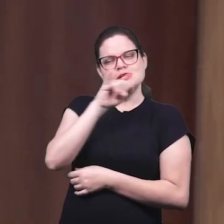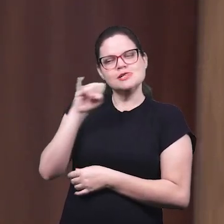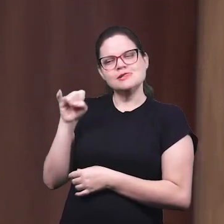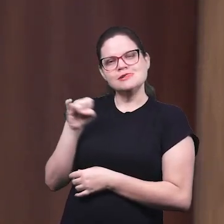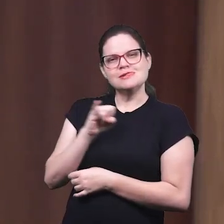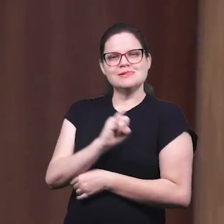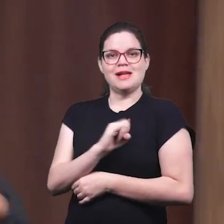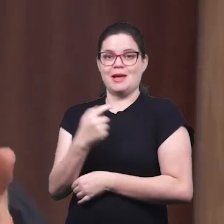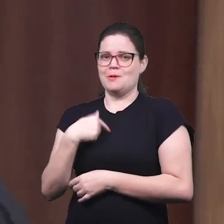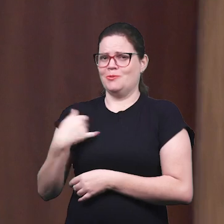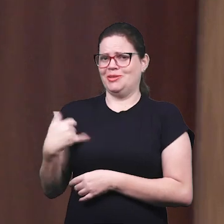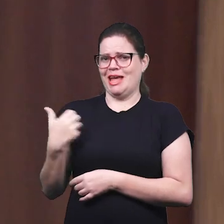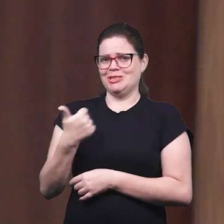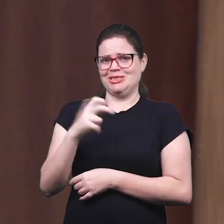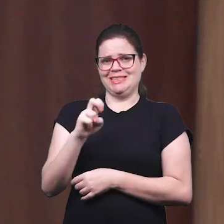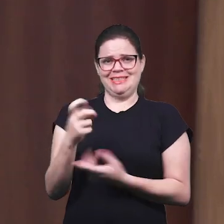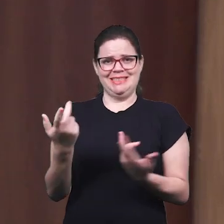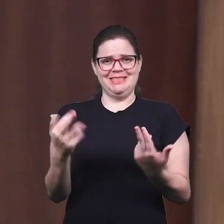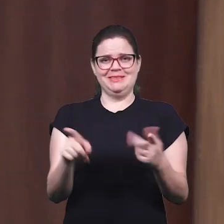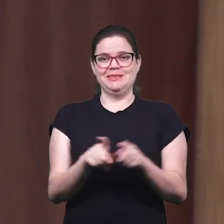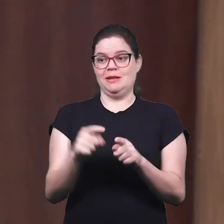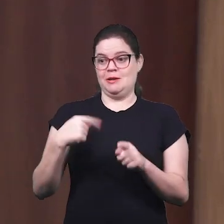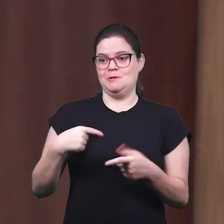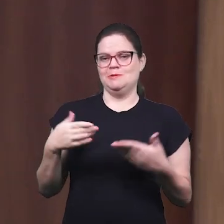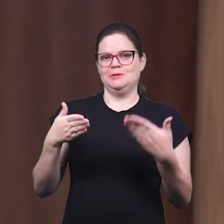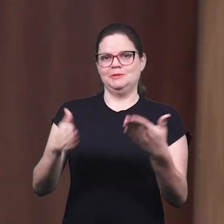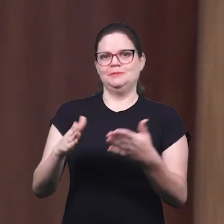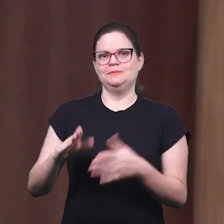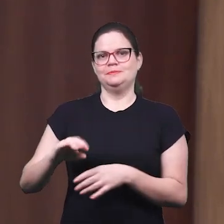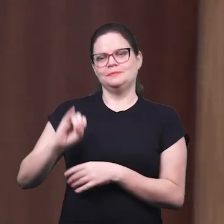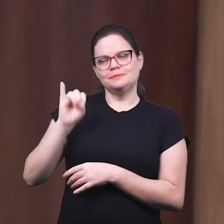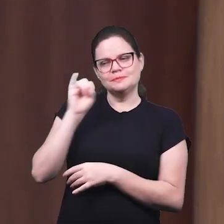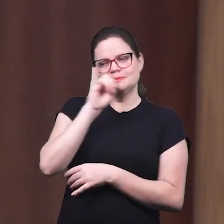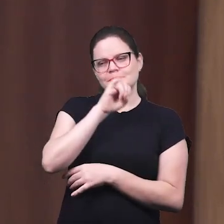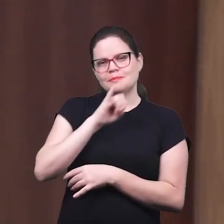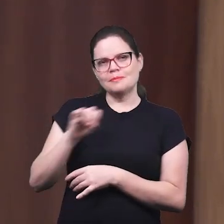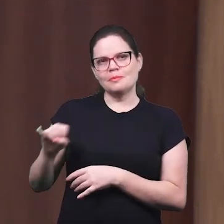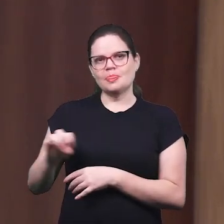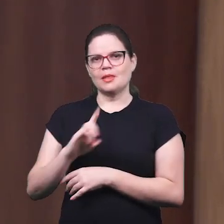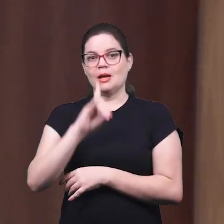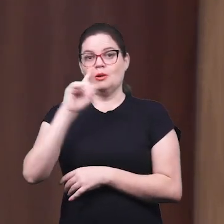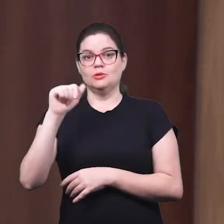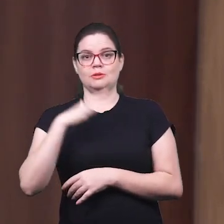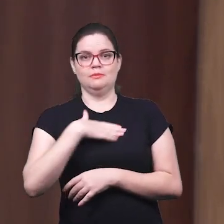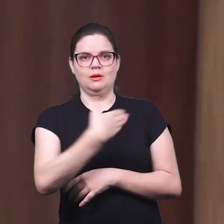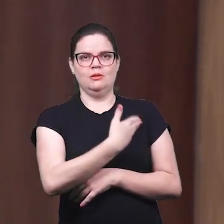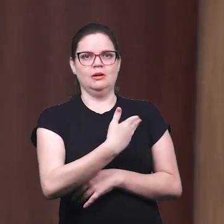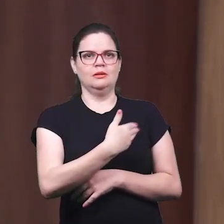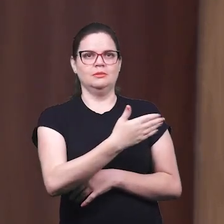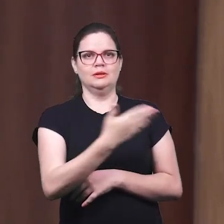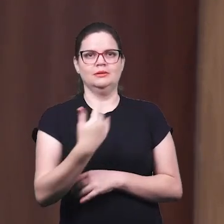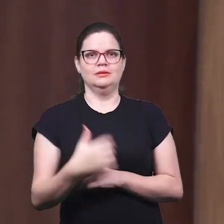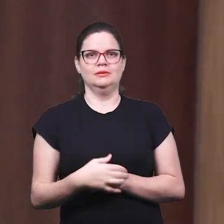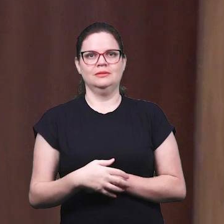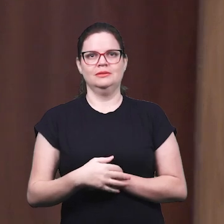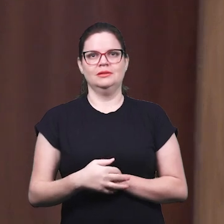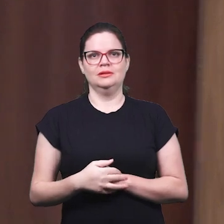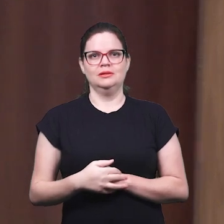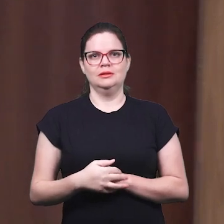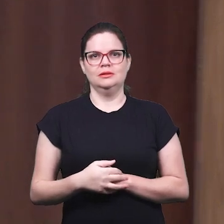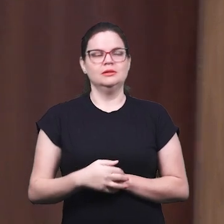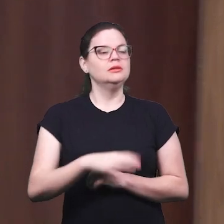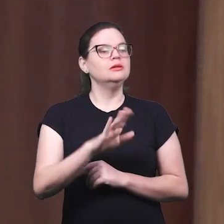As meninas, tudo bonitinha, 15 anos, né? Aí aparece, um dia estava lá, aí apareceu um amigo meu, não vou citar o nome, porque já deve